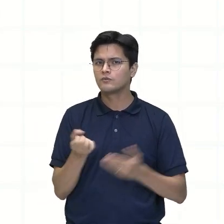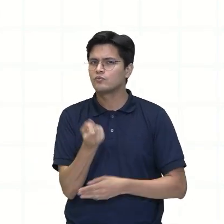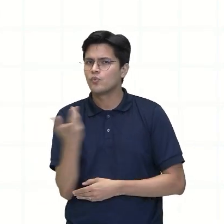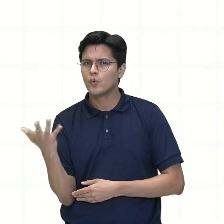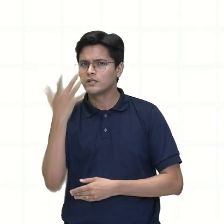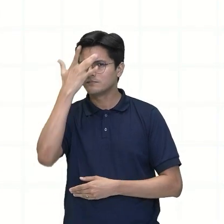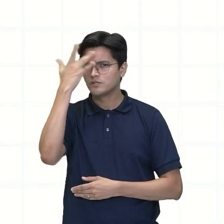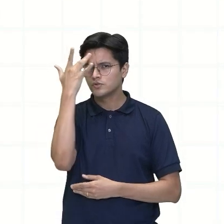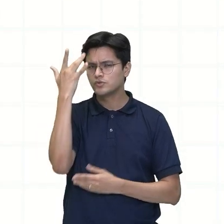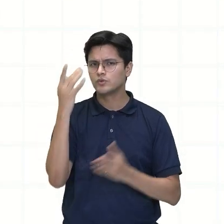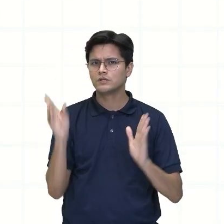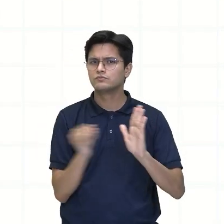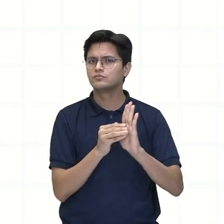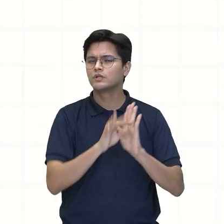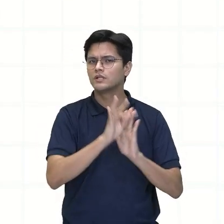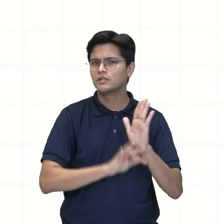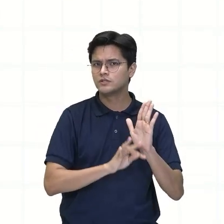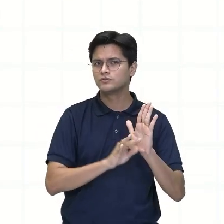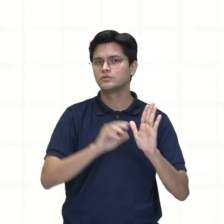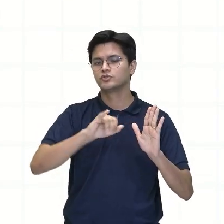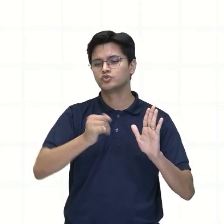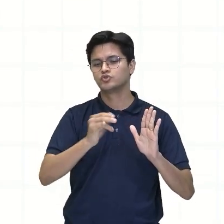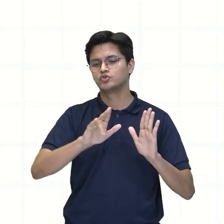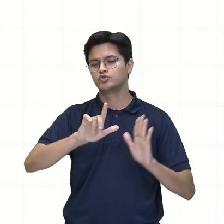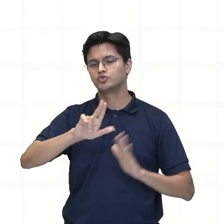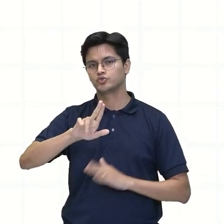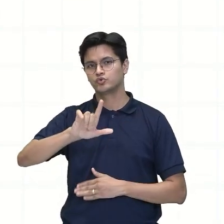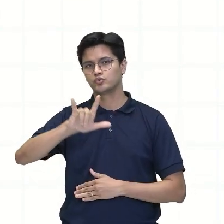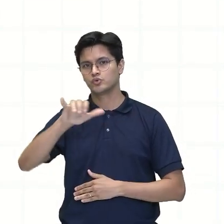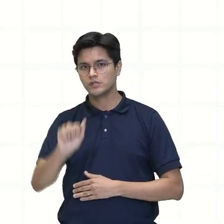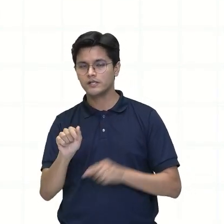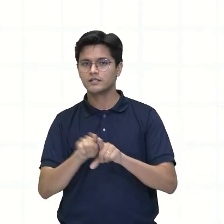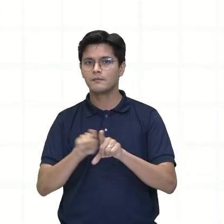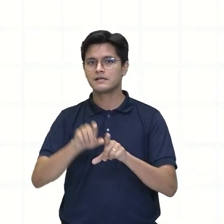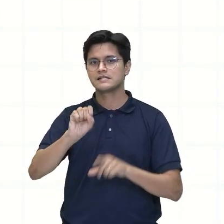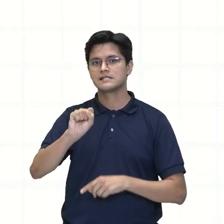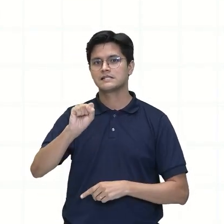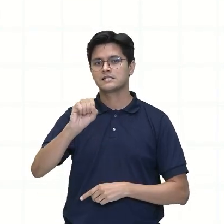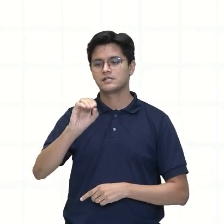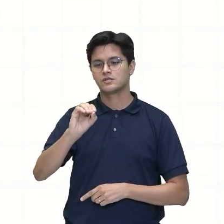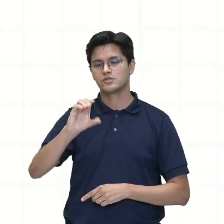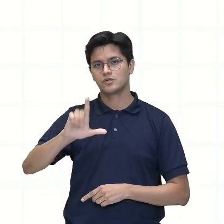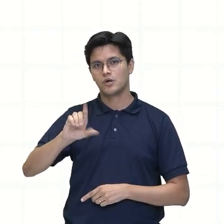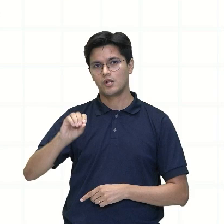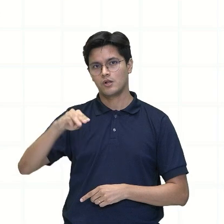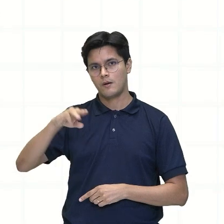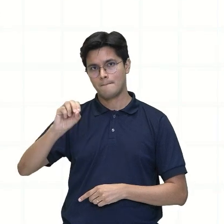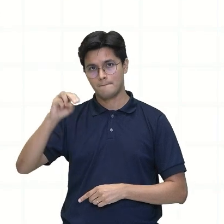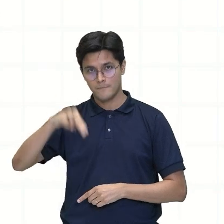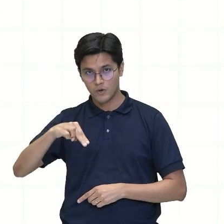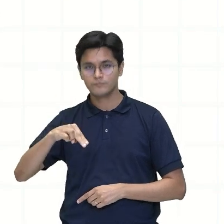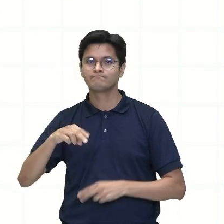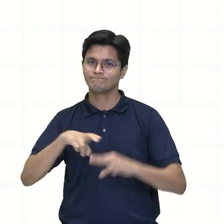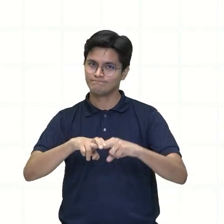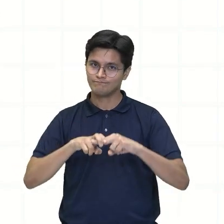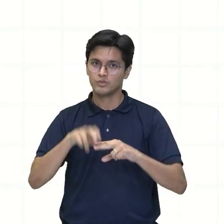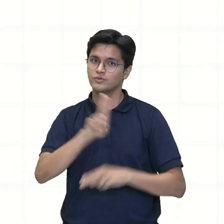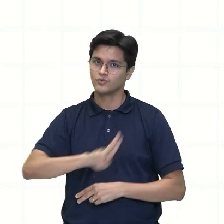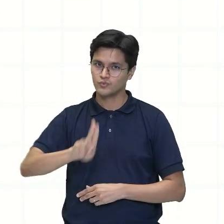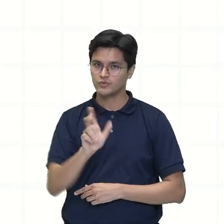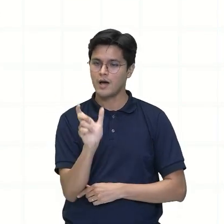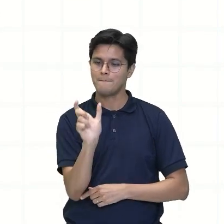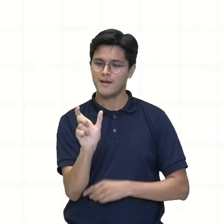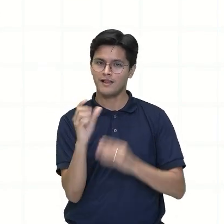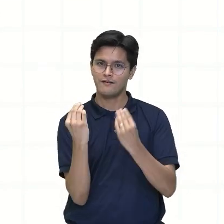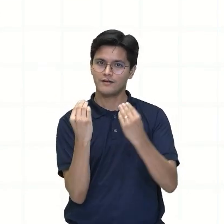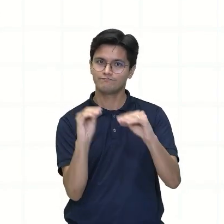duas, a Julia e o Solomon. Por isso que eu usei o are é usado para plural. Are her friends. Então a Julia e o